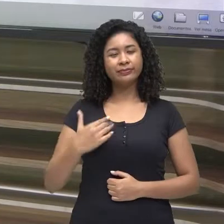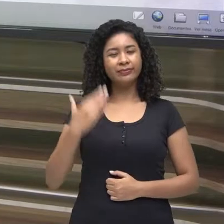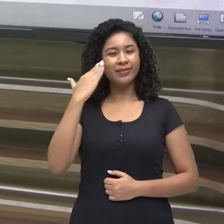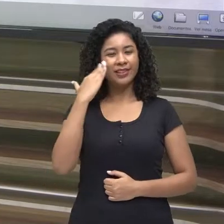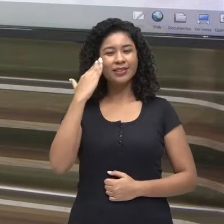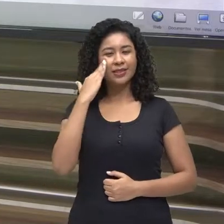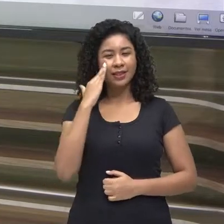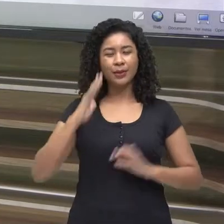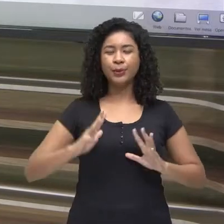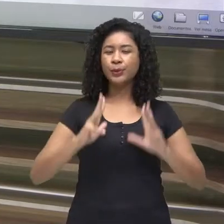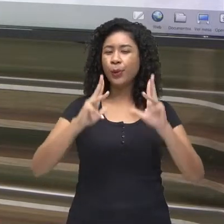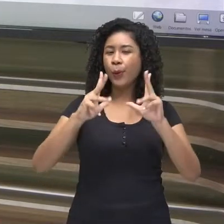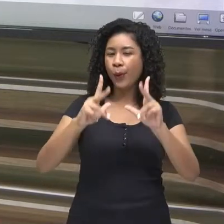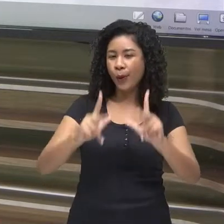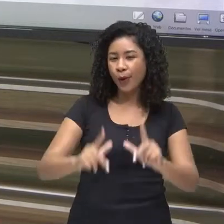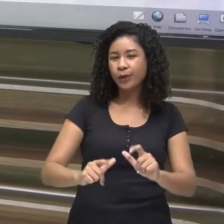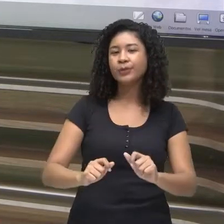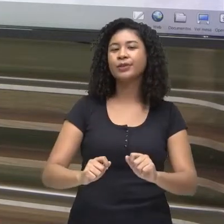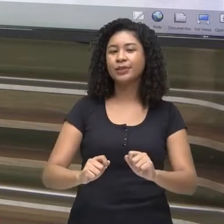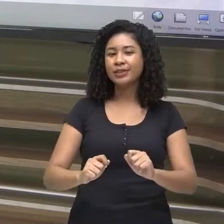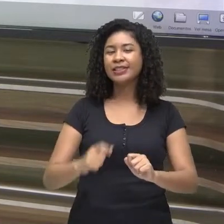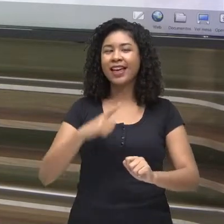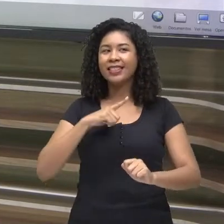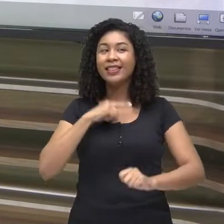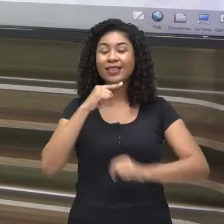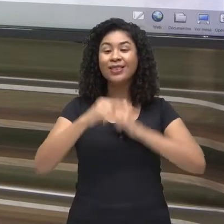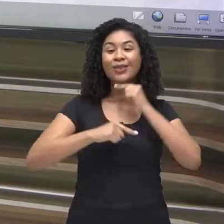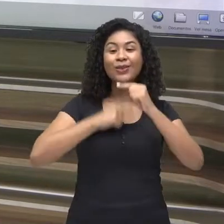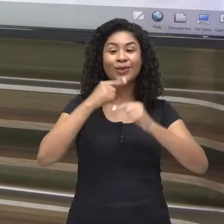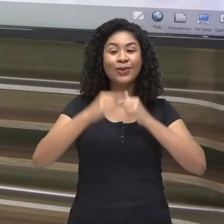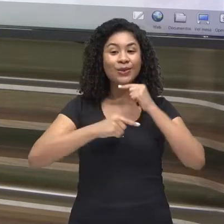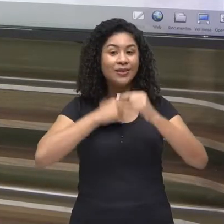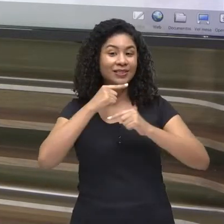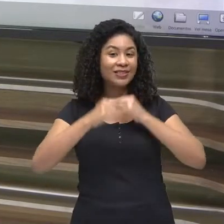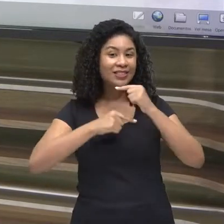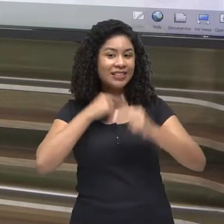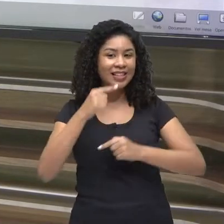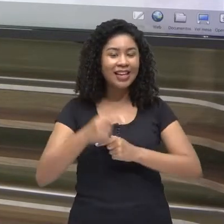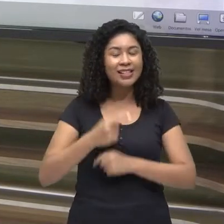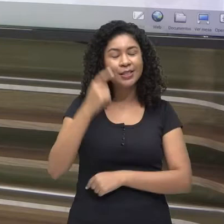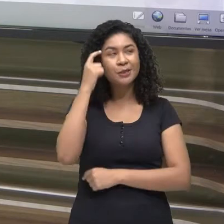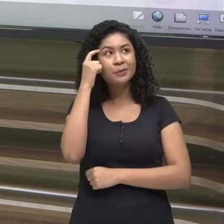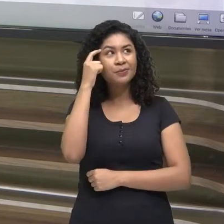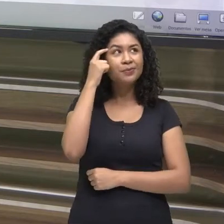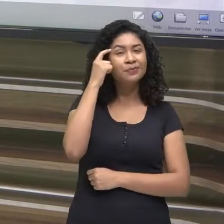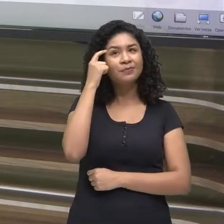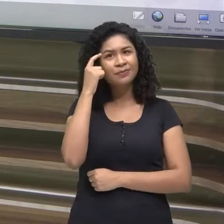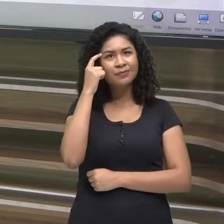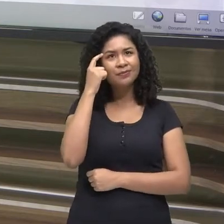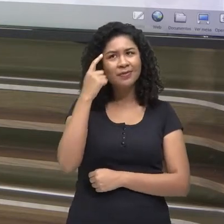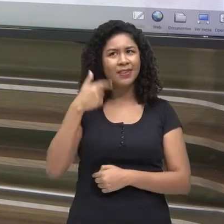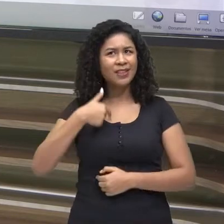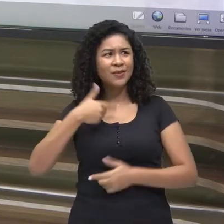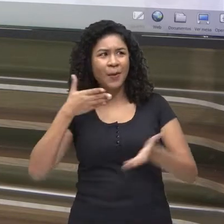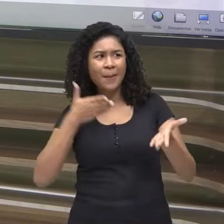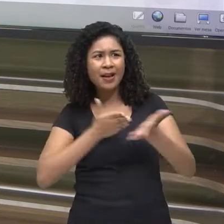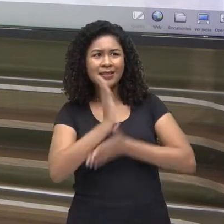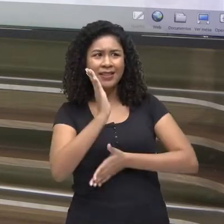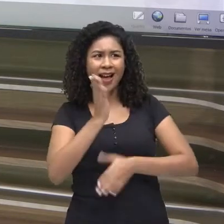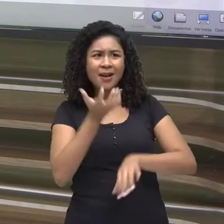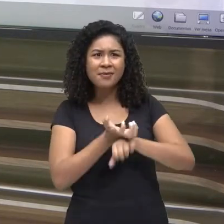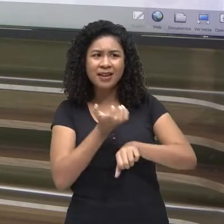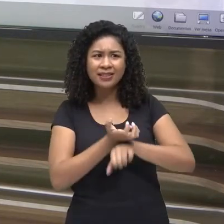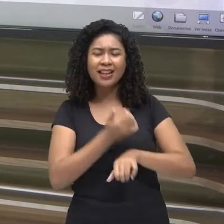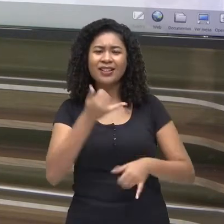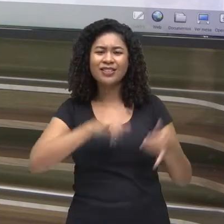todo mundo tem aí aquela pergunta, né? Aqueles questionamentos. Será que eu vou conseguir passar em química quando